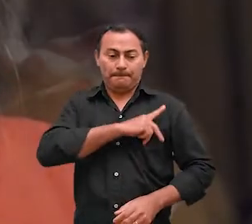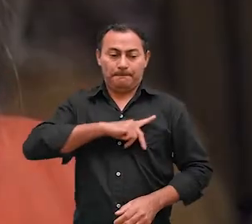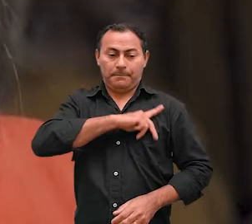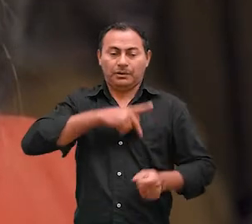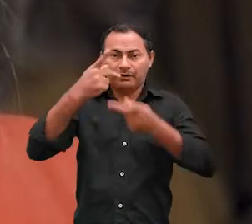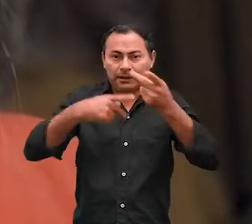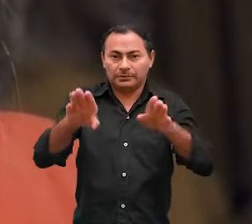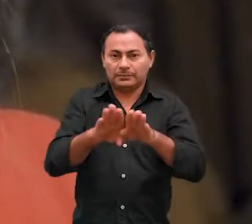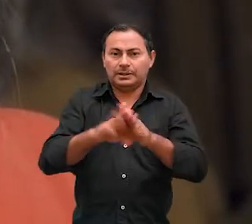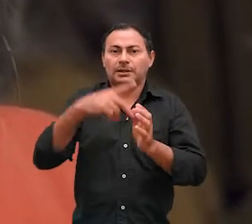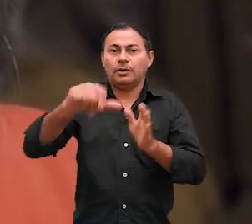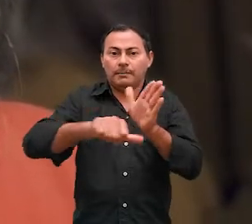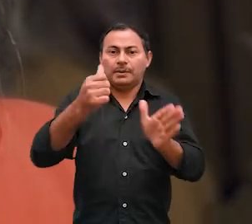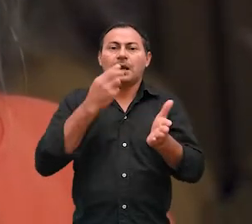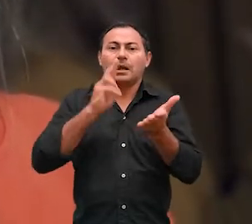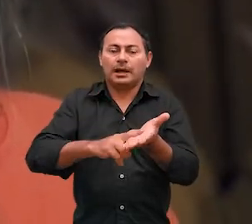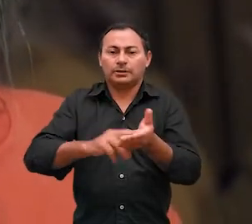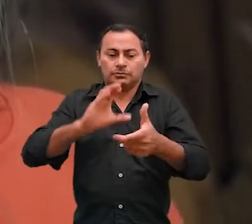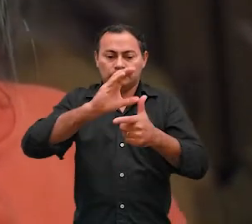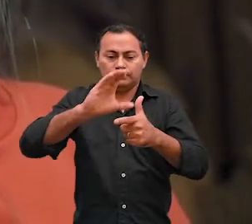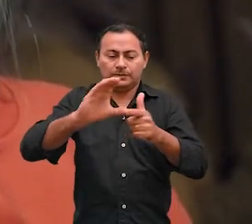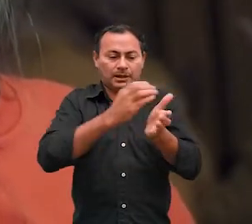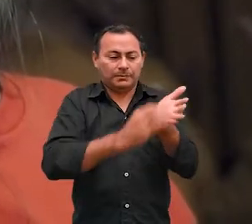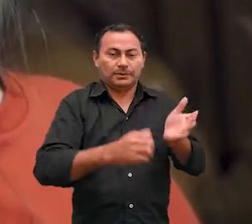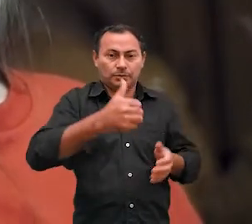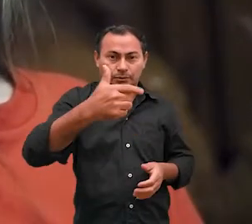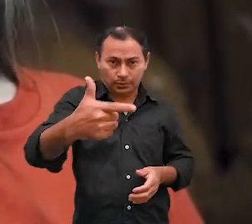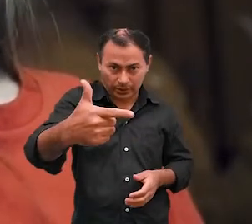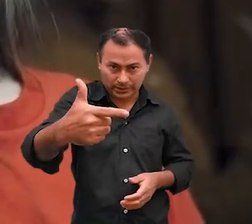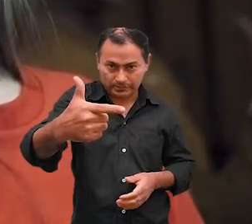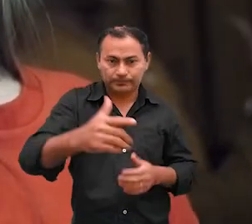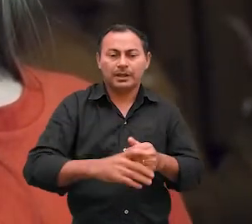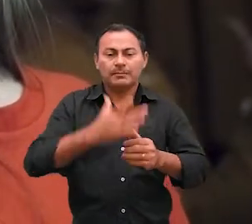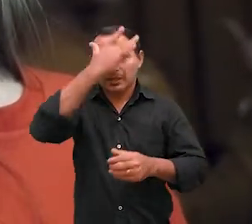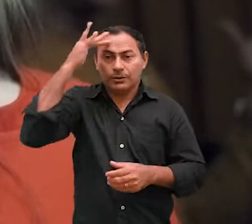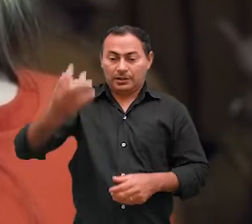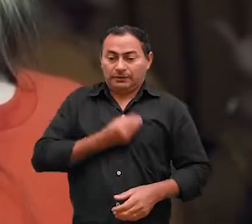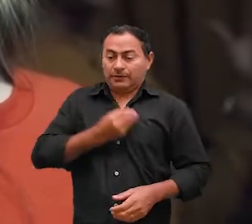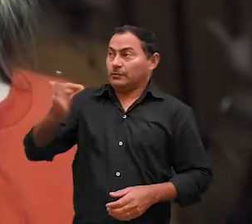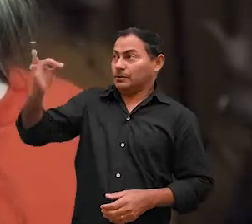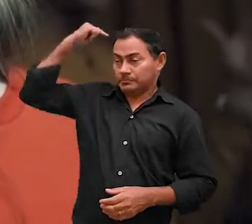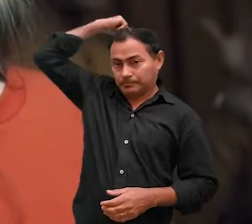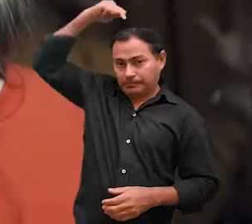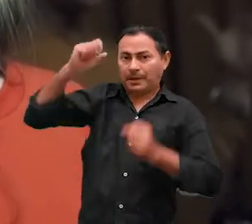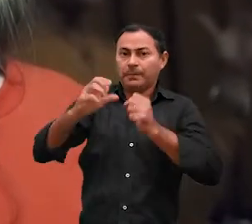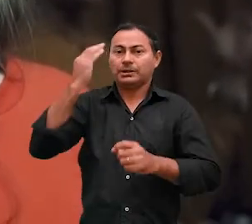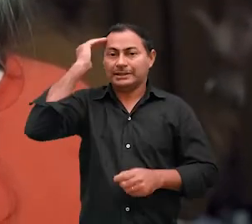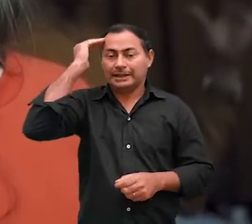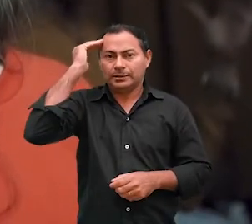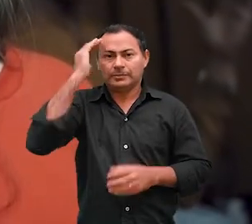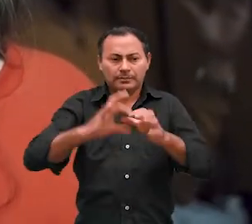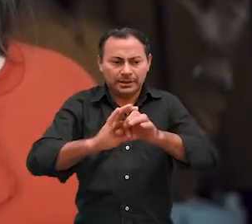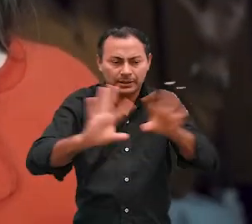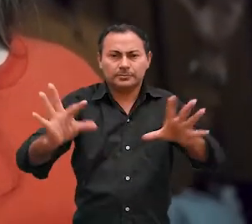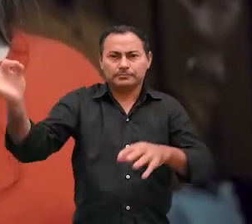o Paulo também falando sobre isso na sua primeira carta aos Coríntios Capítulo 2 e disse que apenas aqueles que têm o espírito santo podem compreender